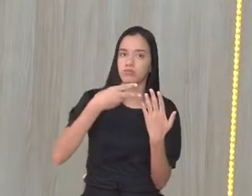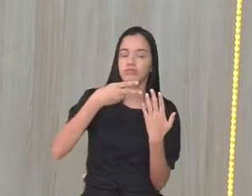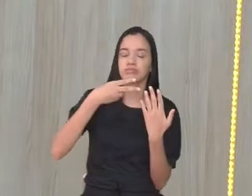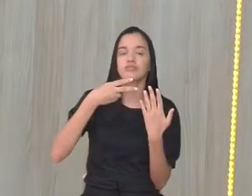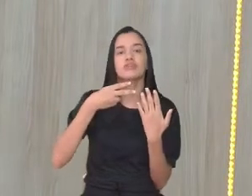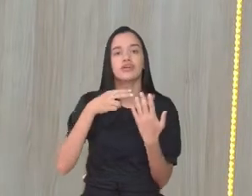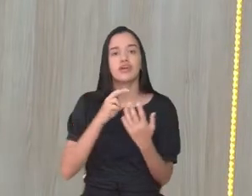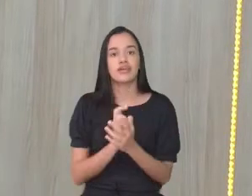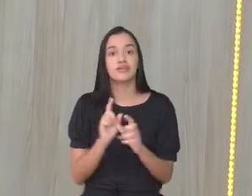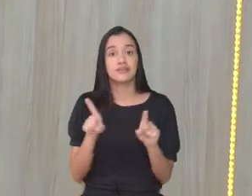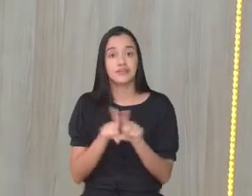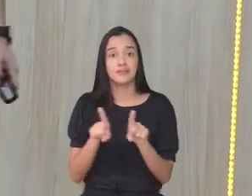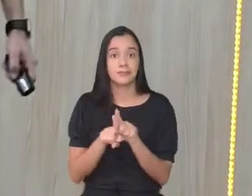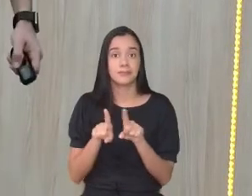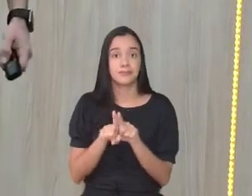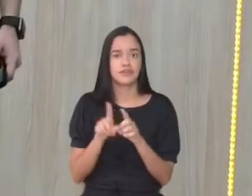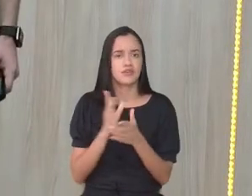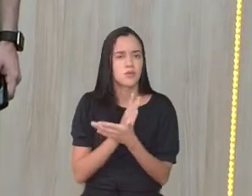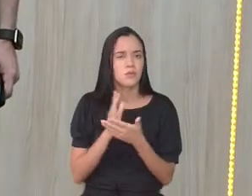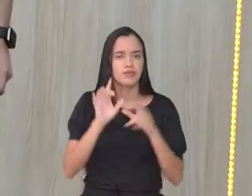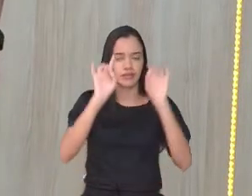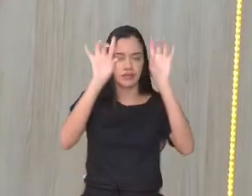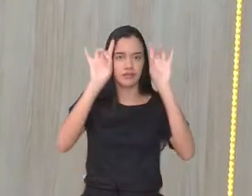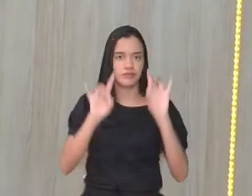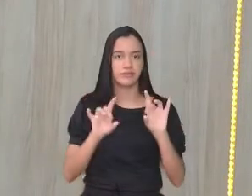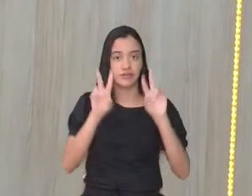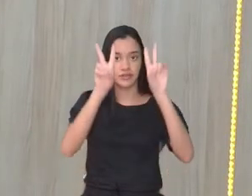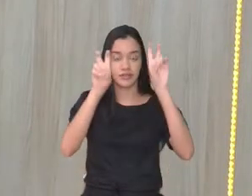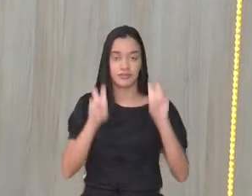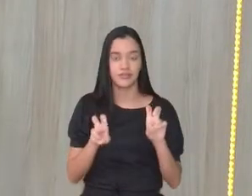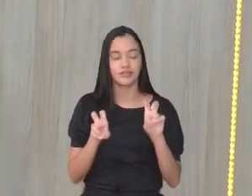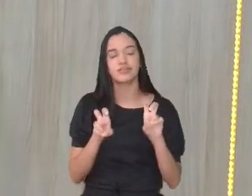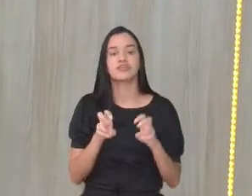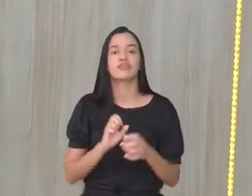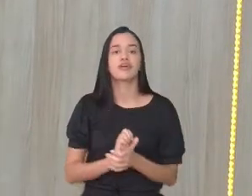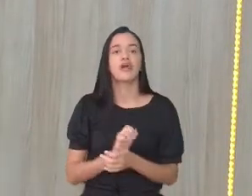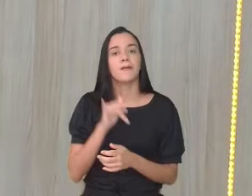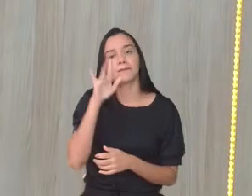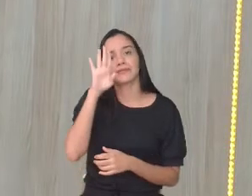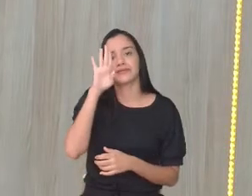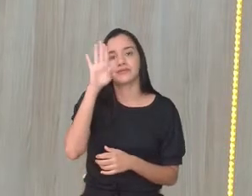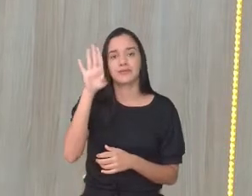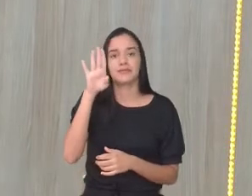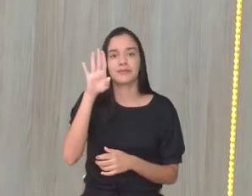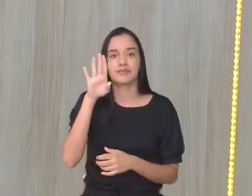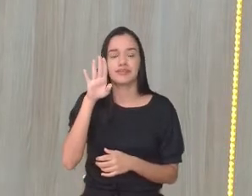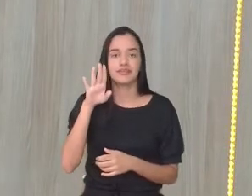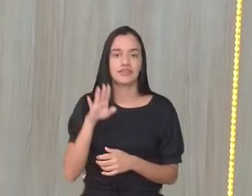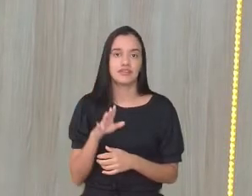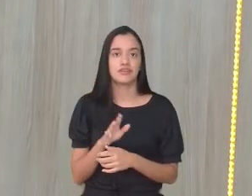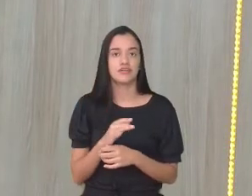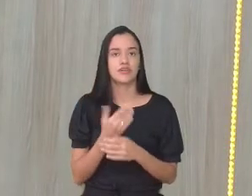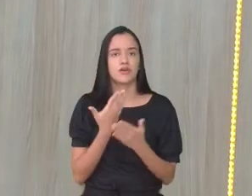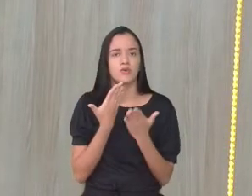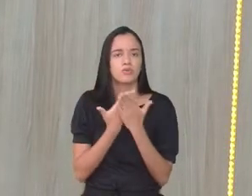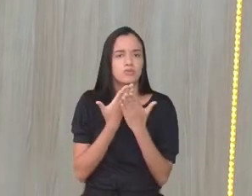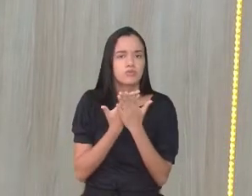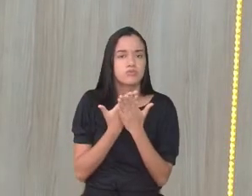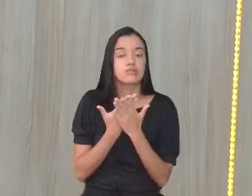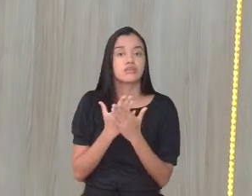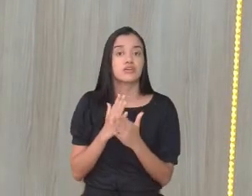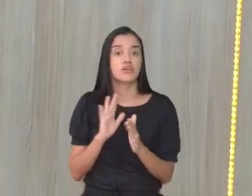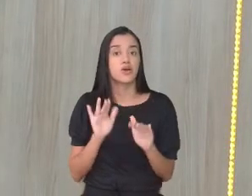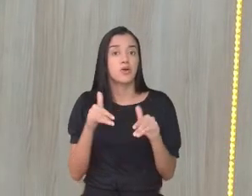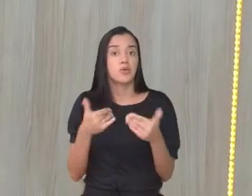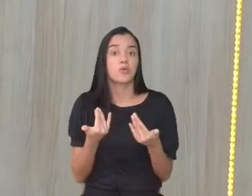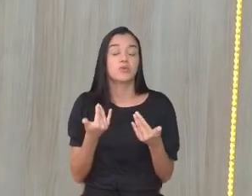falamos aí de algumas definições especiais, beleza? Principalmente, galera, a parte aí de quando o